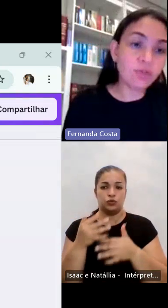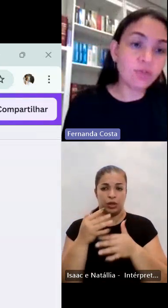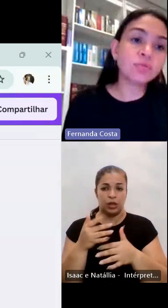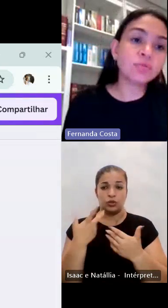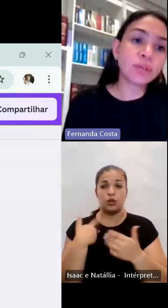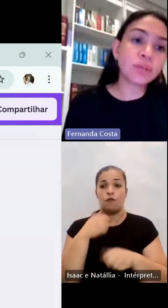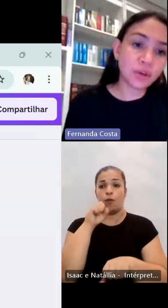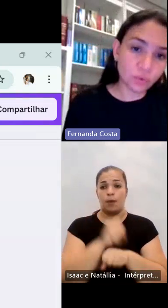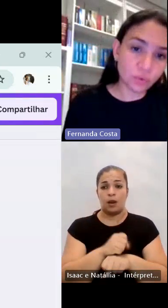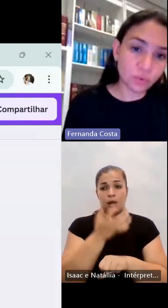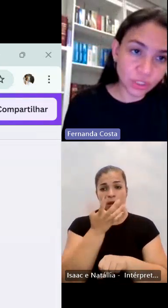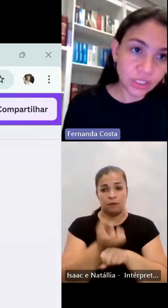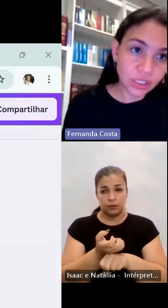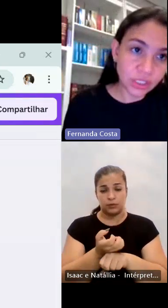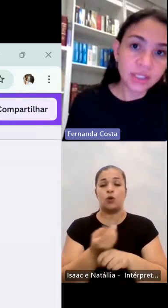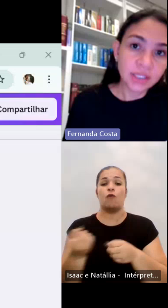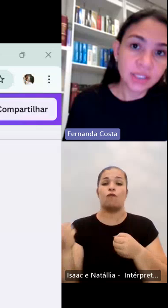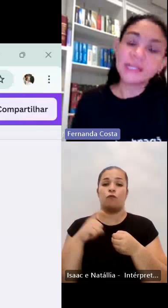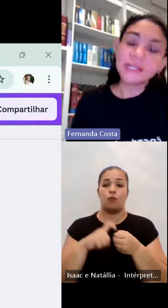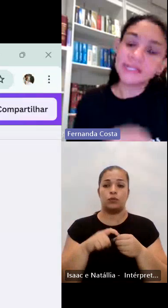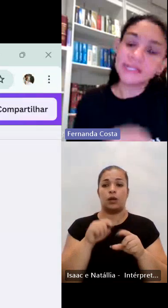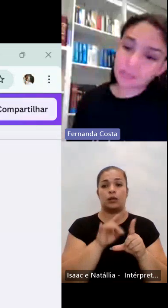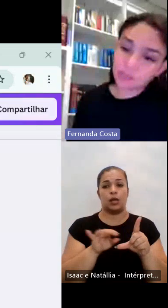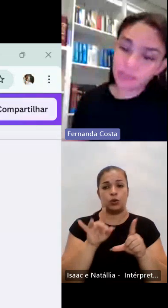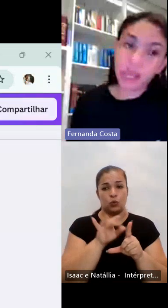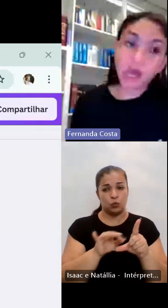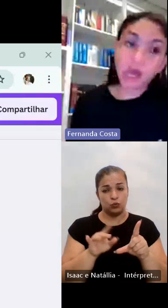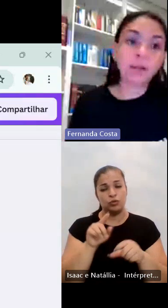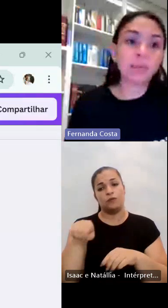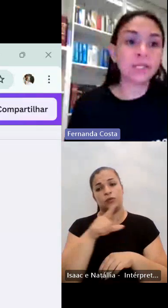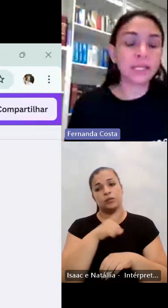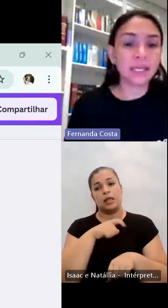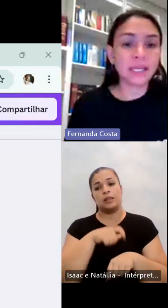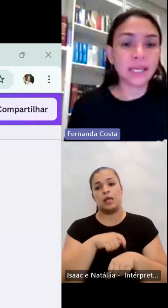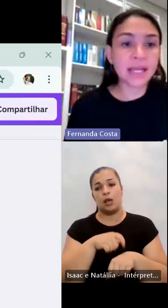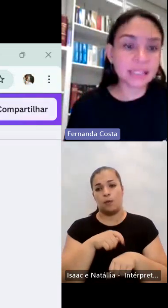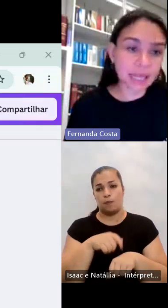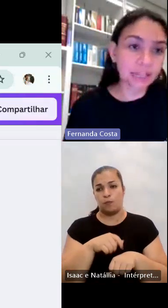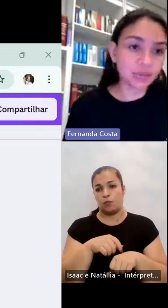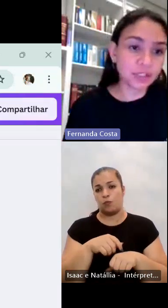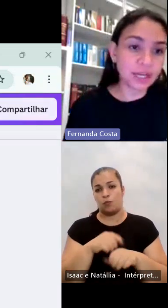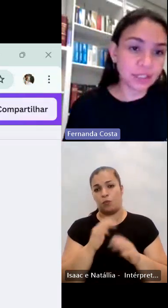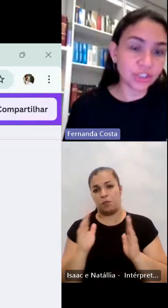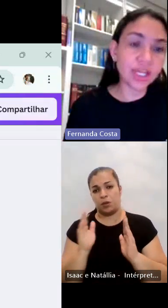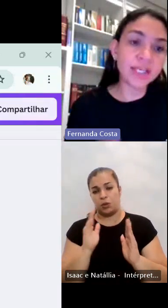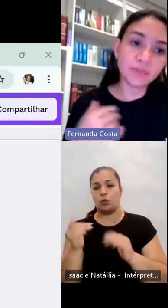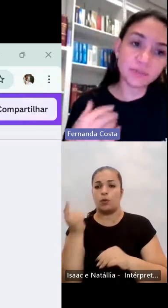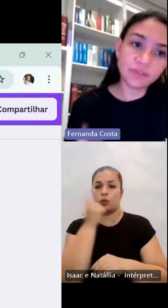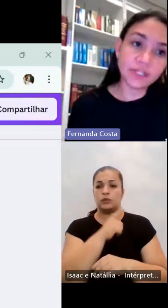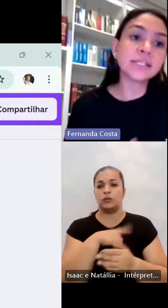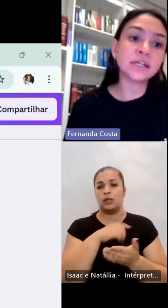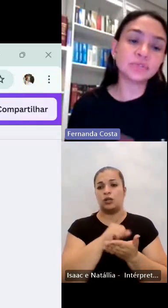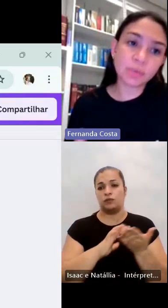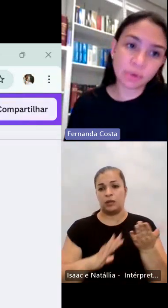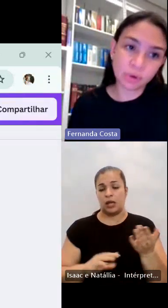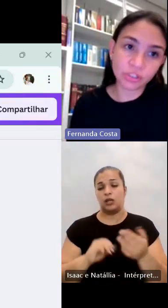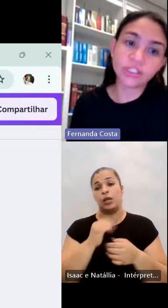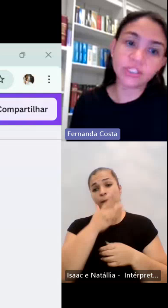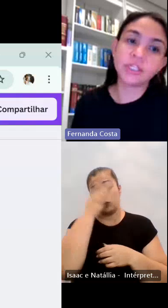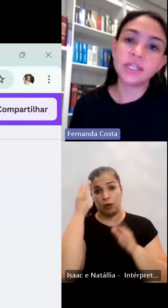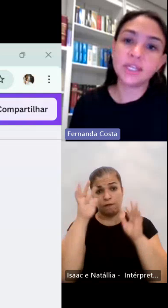gravação, vou voltar o QR Code, e aí vocês têm esse tempo final para poder realizar a atividade. E aí quem for finalizando